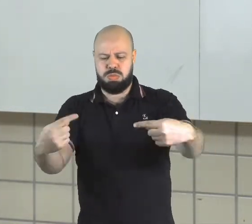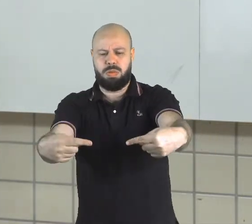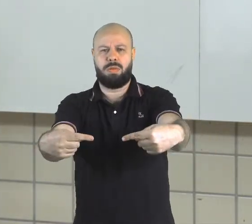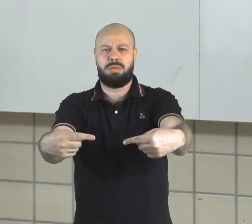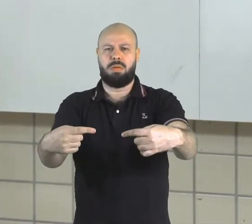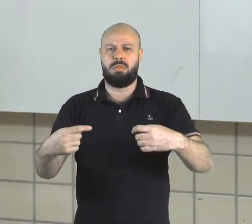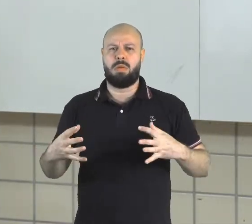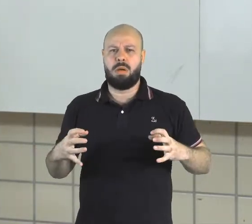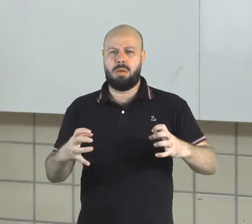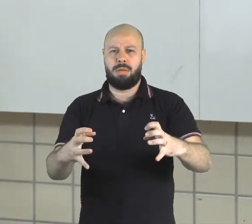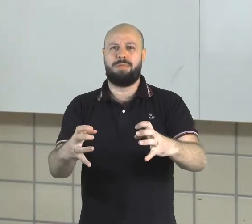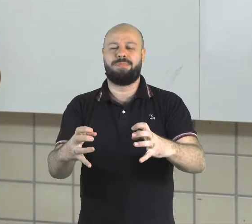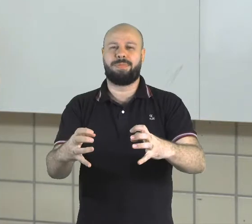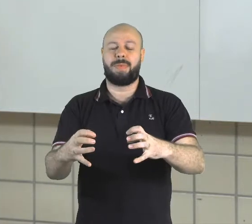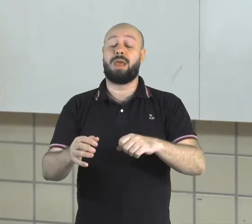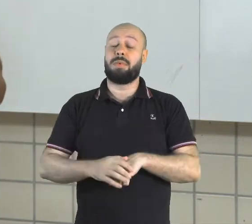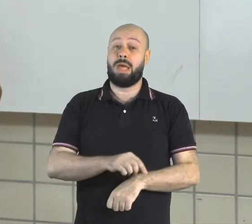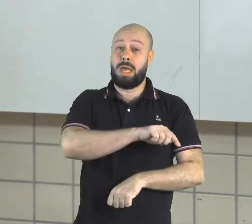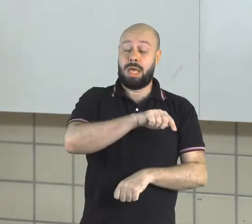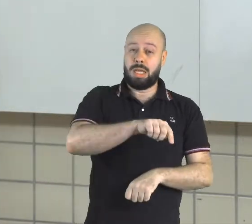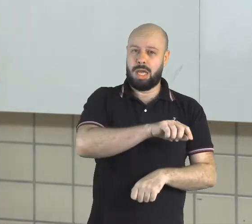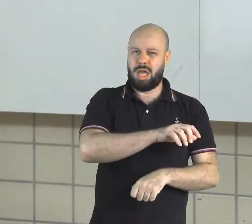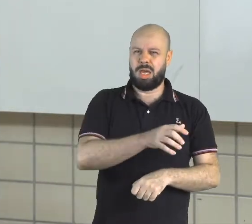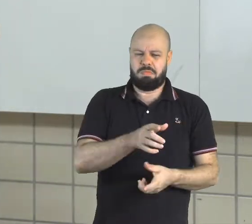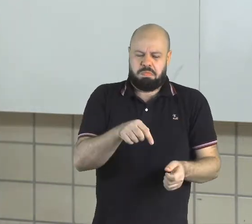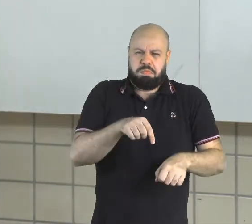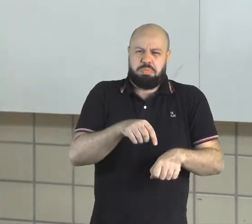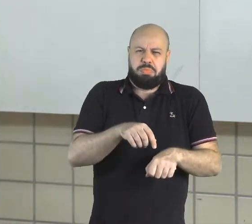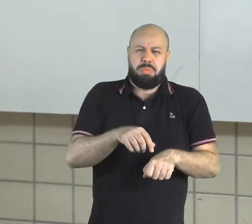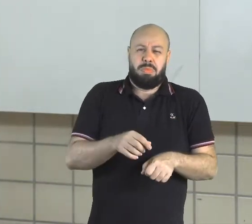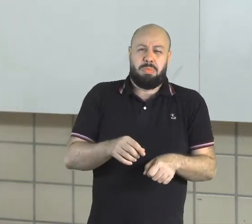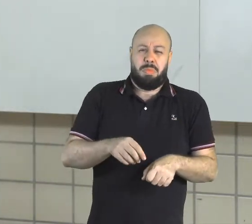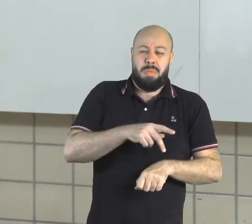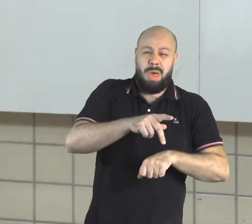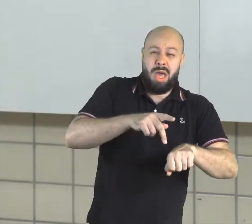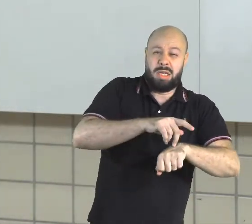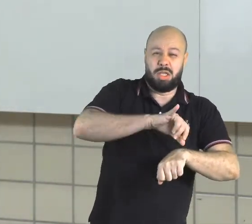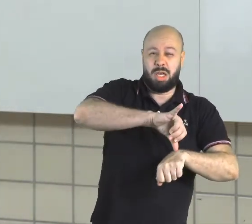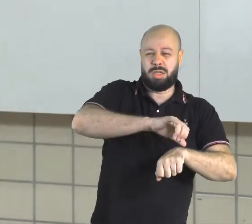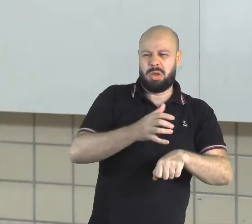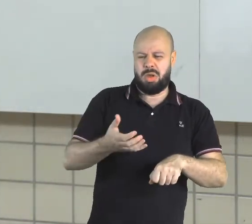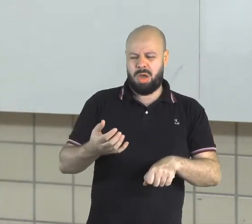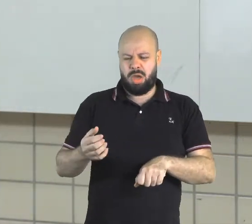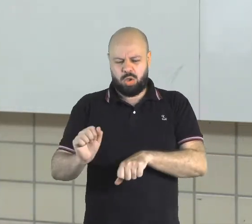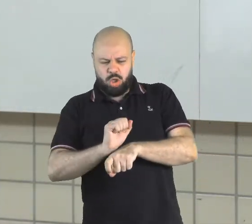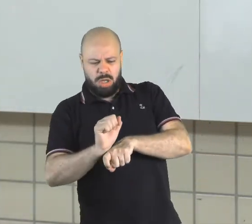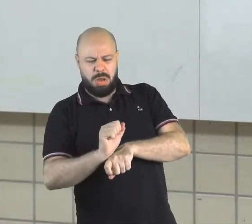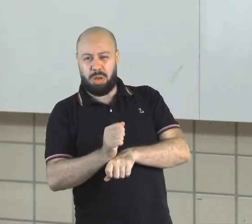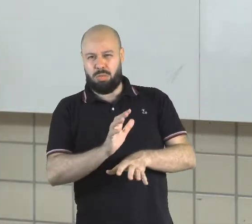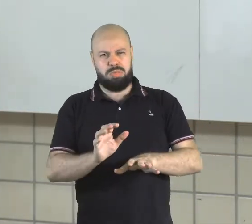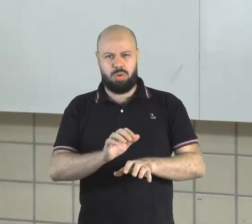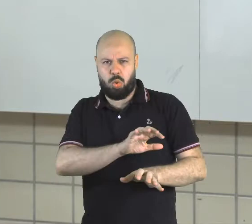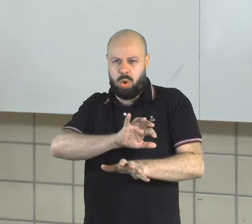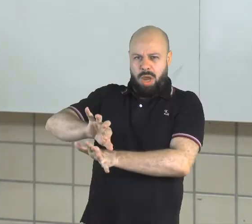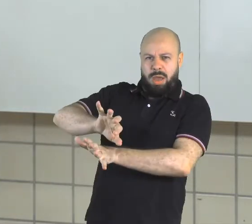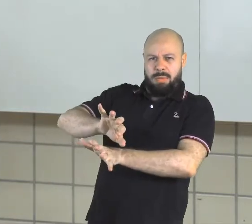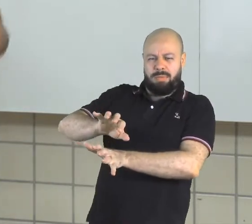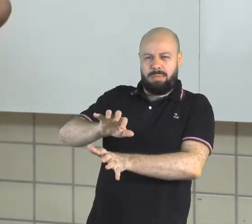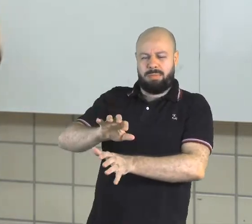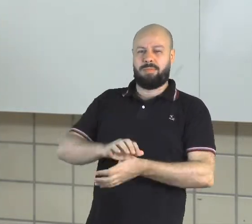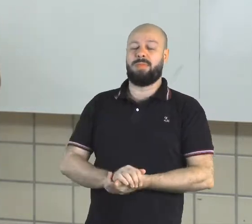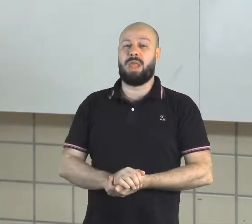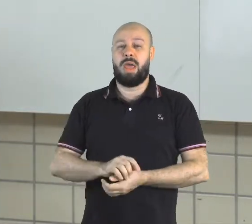países capitalistas não queriam deixar as ideias socialistas interferir. Os países